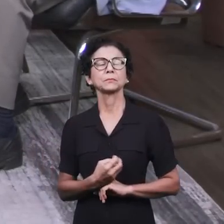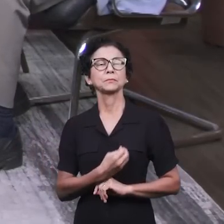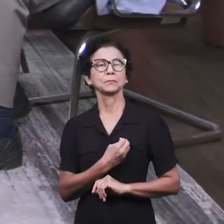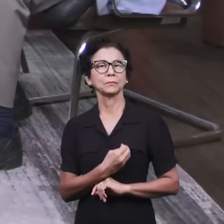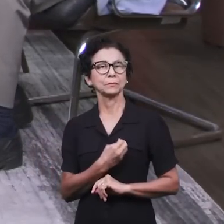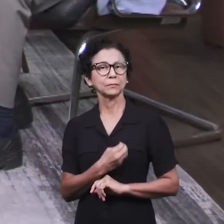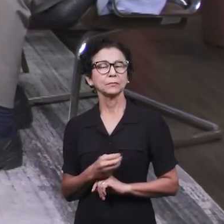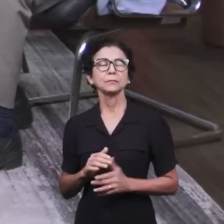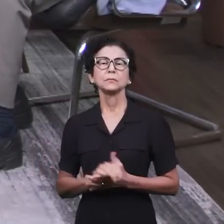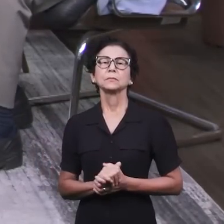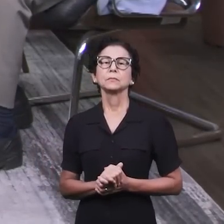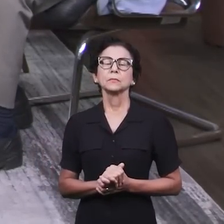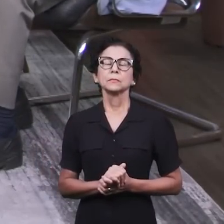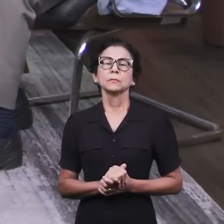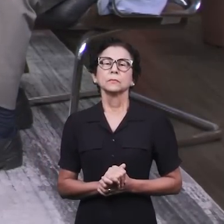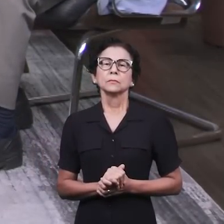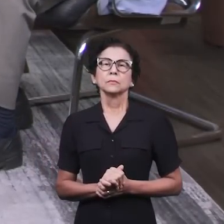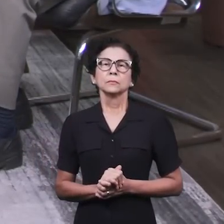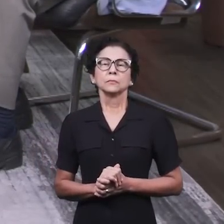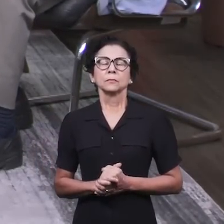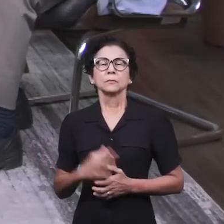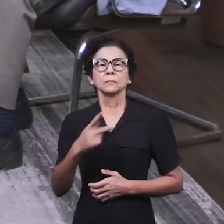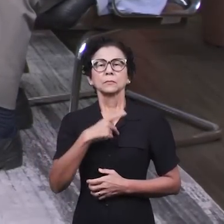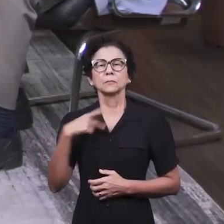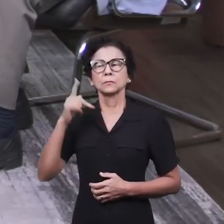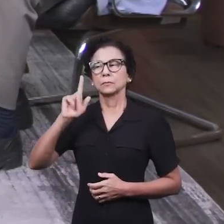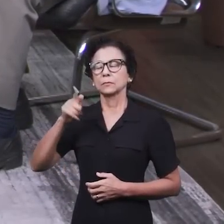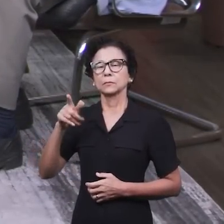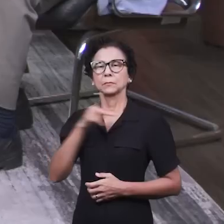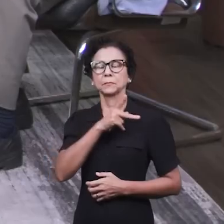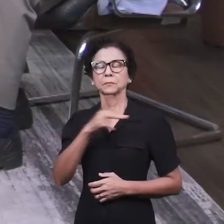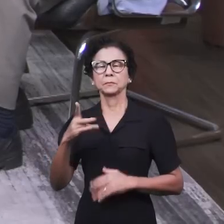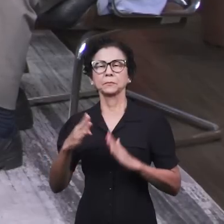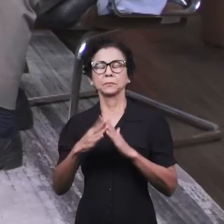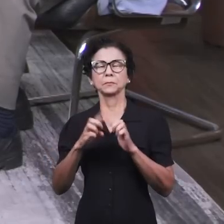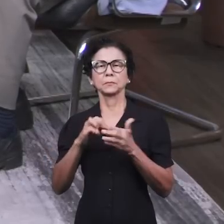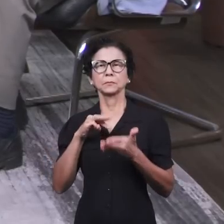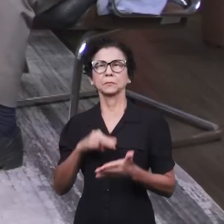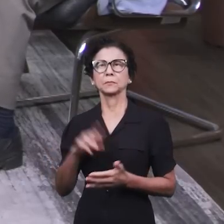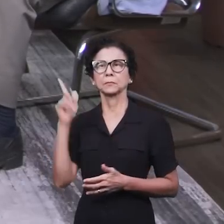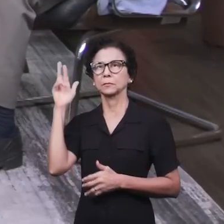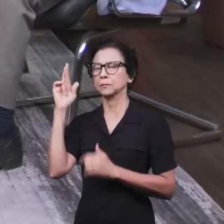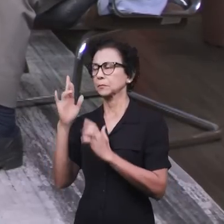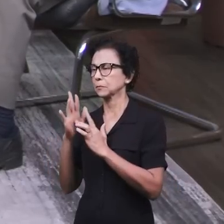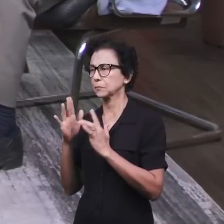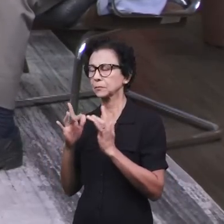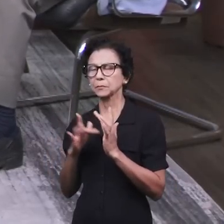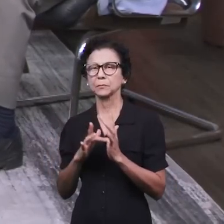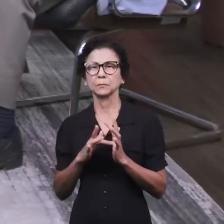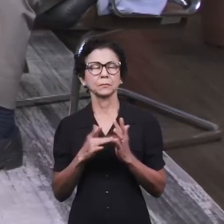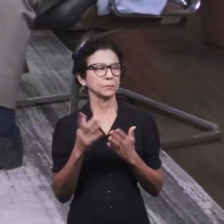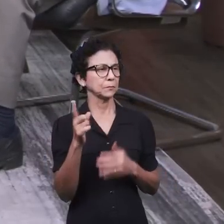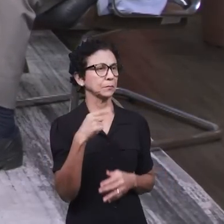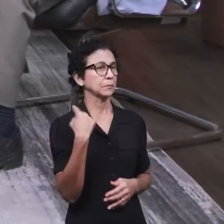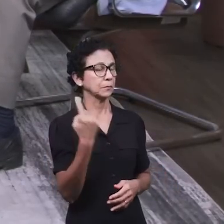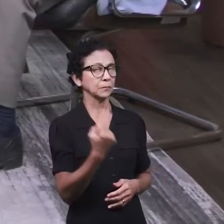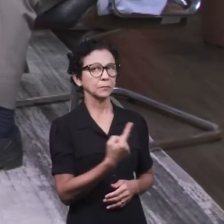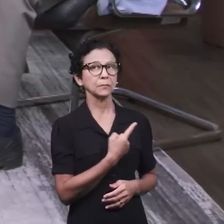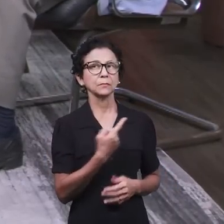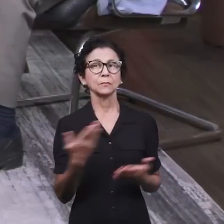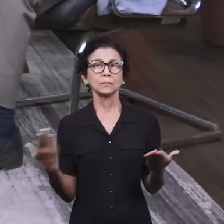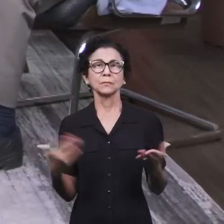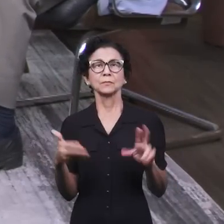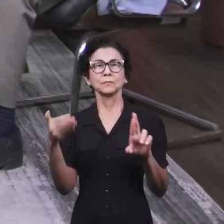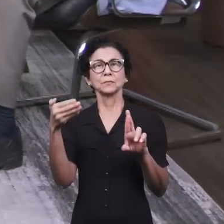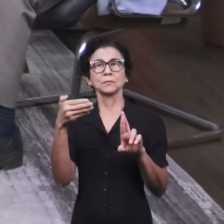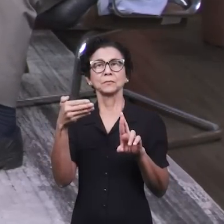hoje para gravarmos esse programa, transmitirmos para você. O pastor Gedeu Tigueiros, presidente da Igreja Cristã Maranata, paz do Senhor. A paz do Senhor a